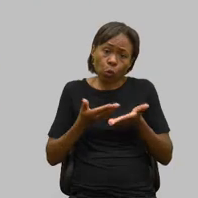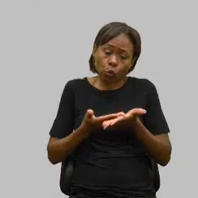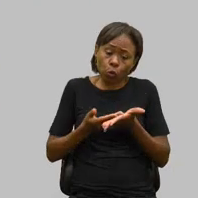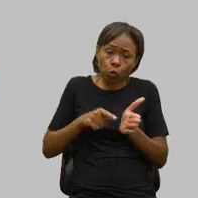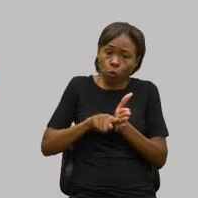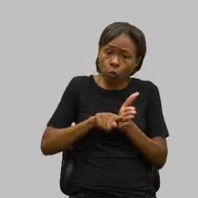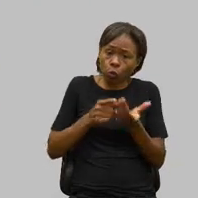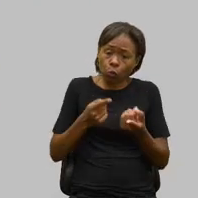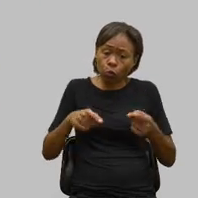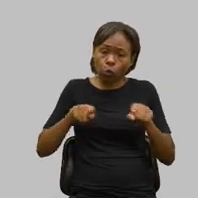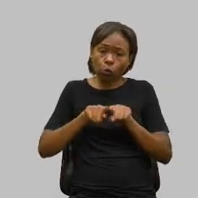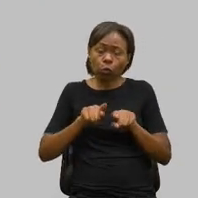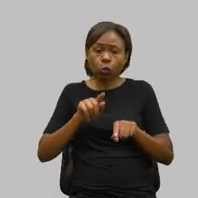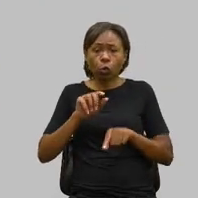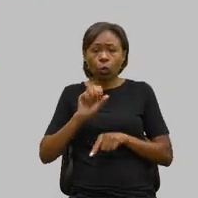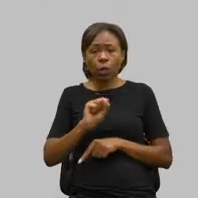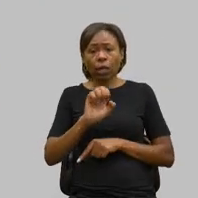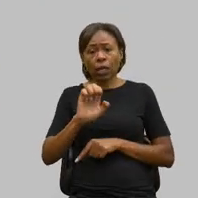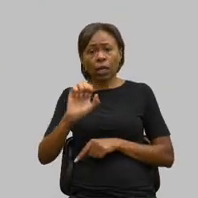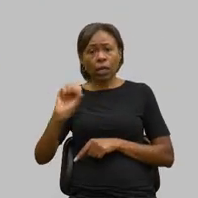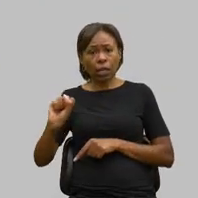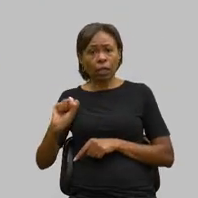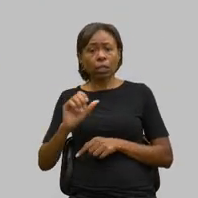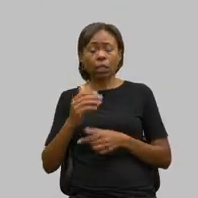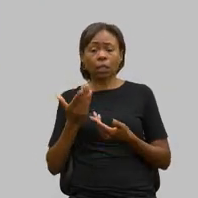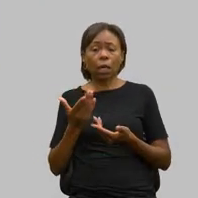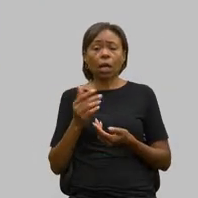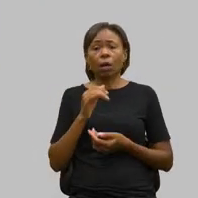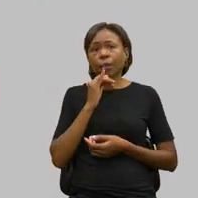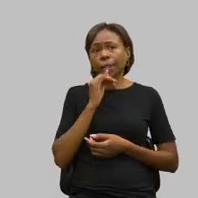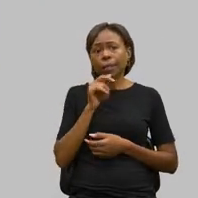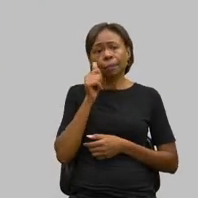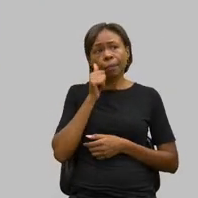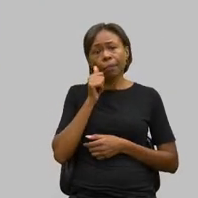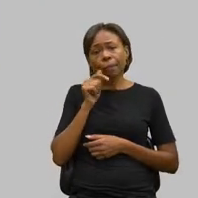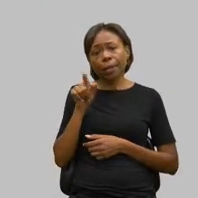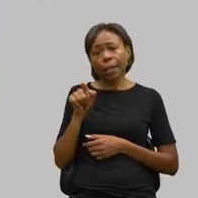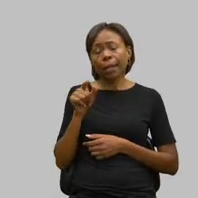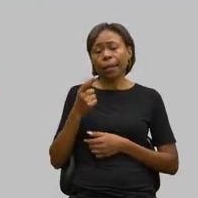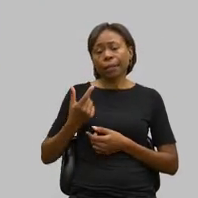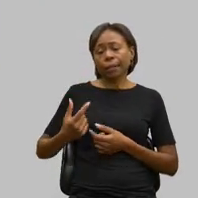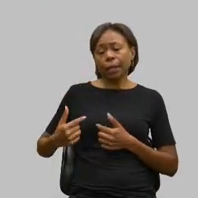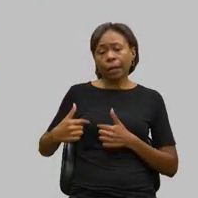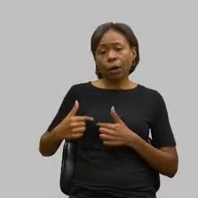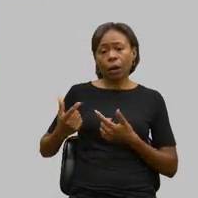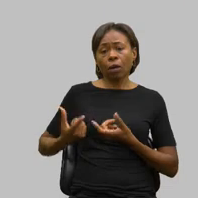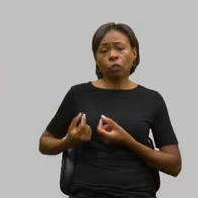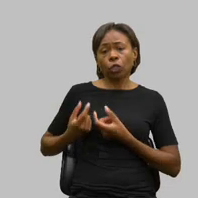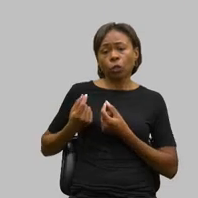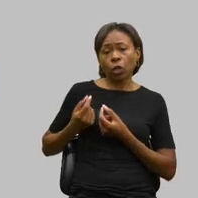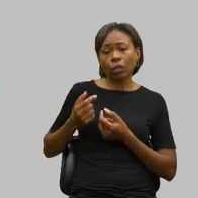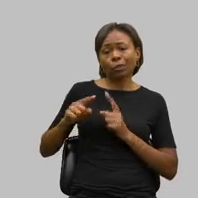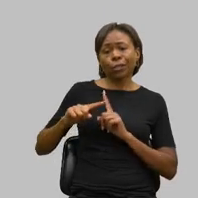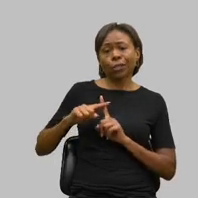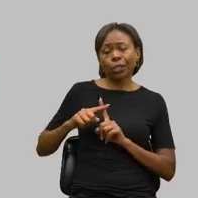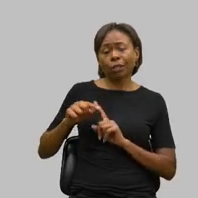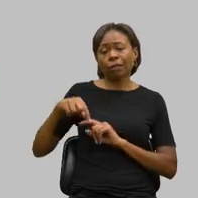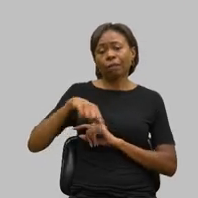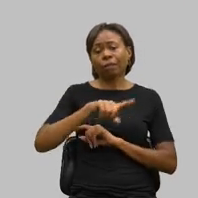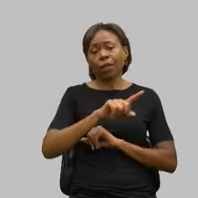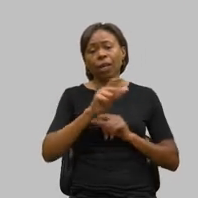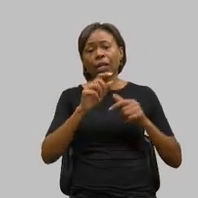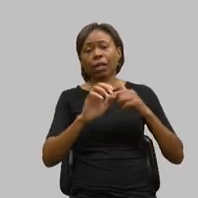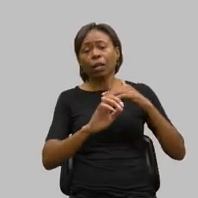SES. e a dona Maria está com biópsia positiva, está com código oncológico, ela vai no prestador, aí o médico